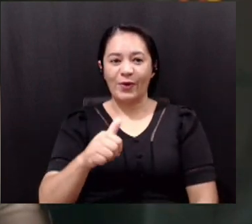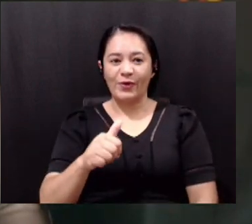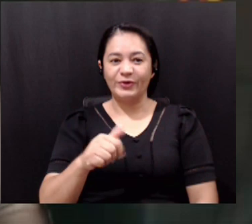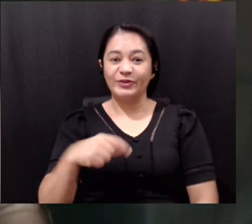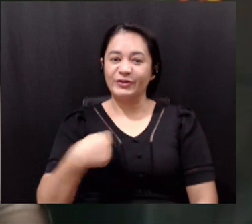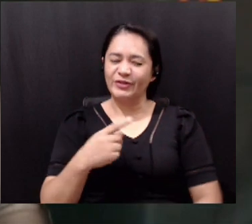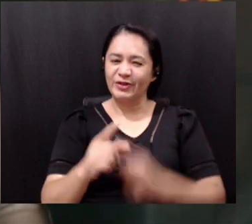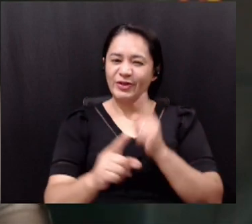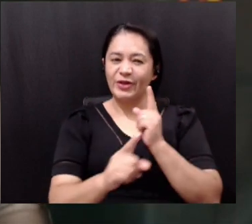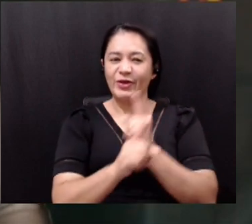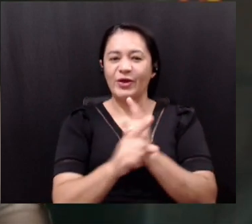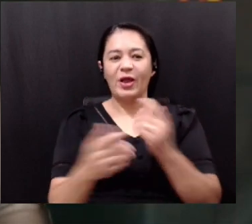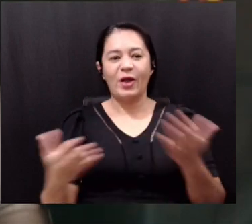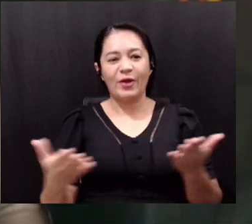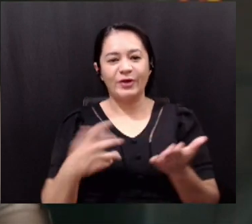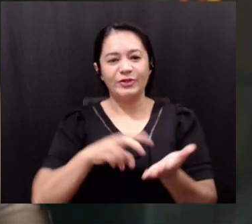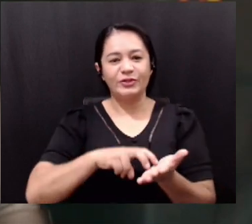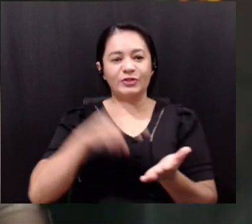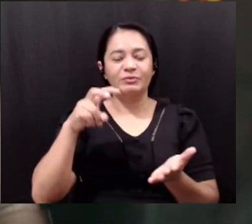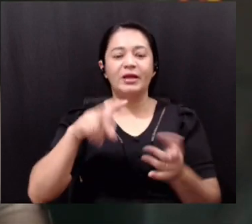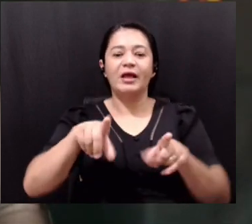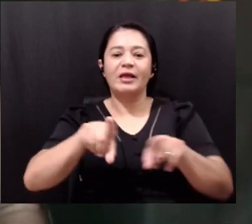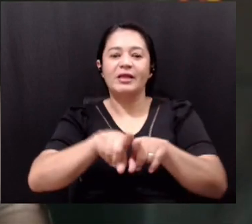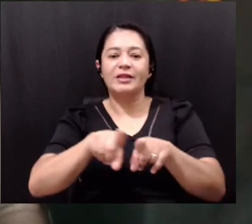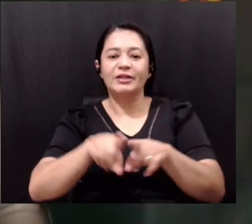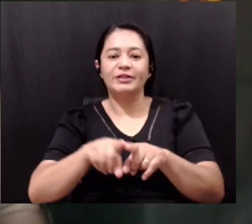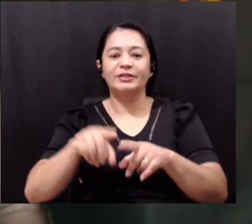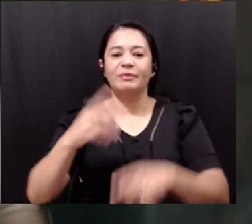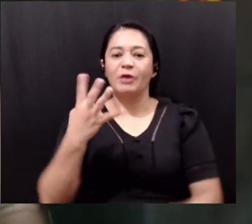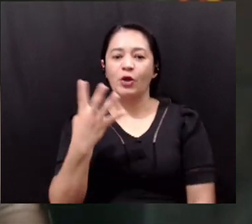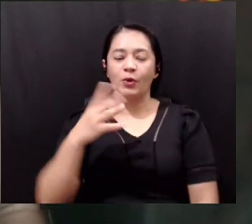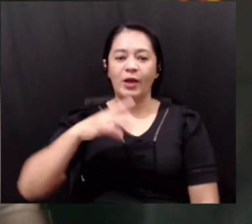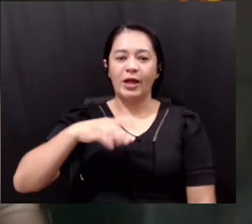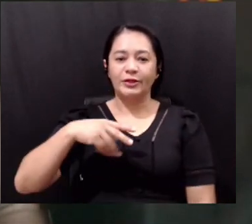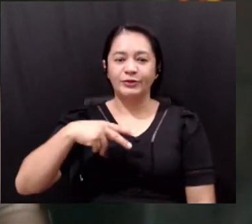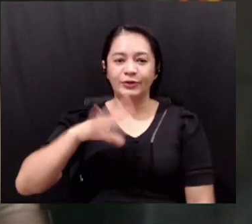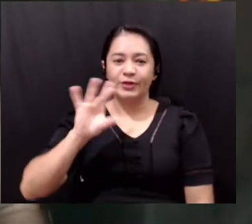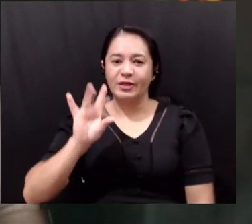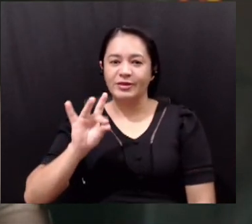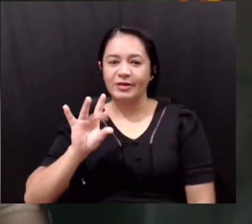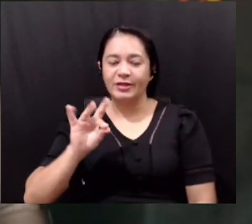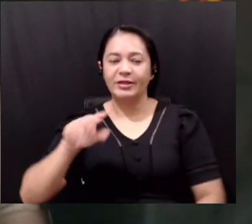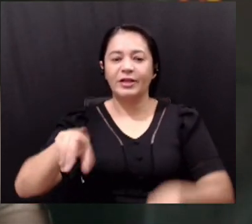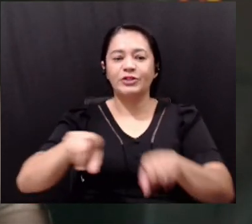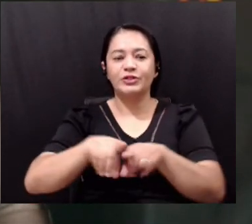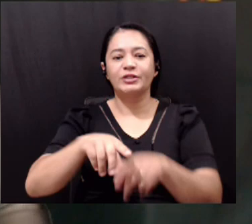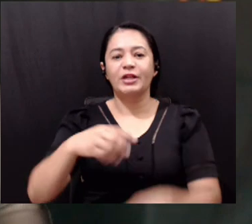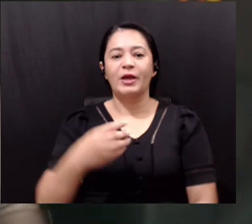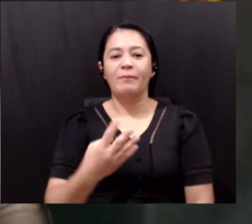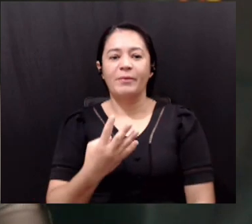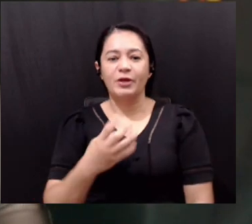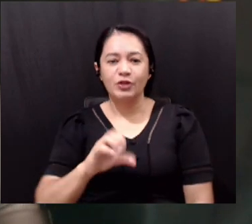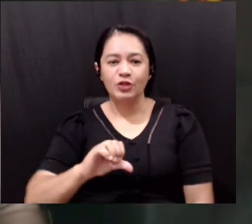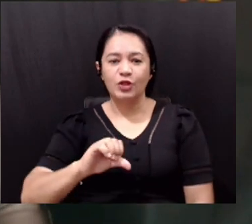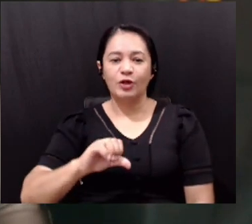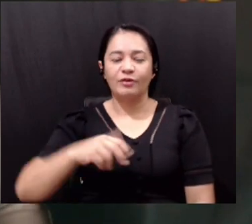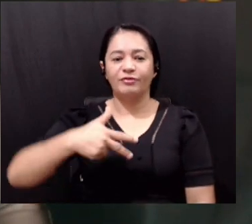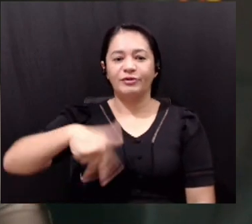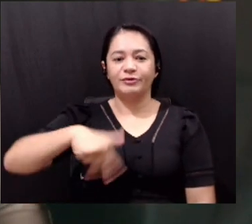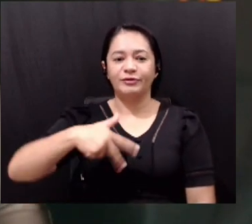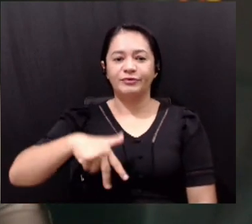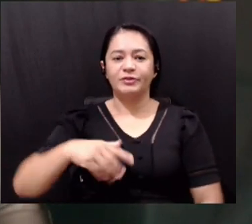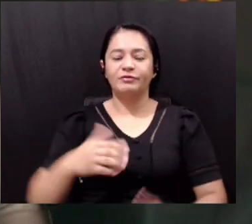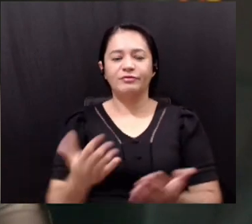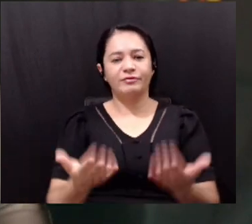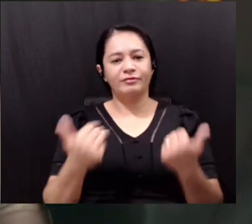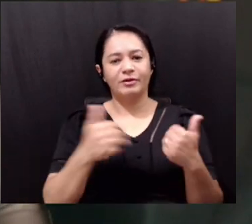manhã. Também tem o canal 4 da NET, tem o 9 da Vivo Fibra, transmissão simultânea sempre, tá? Acompanhe no YouTube da TV Câmara